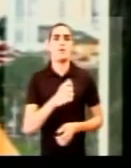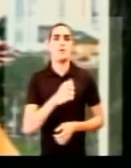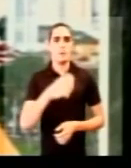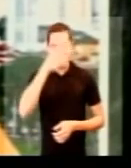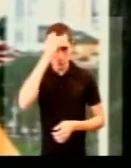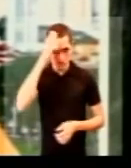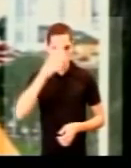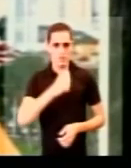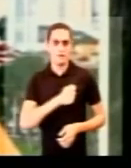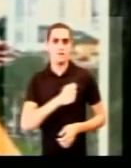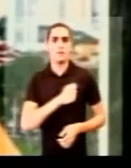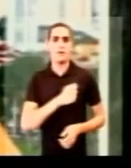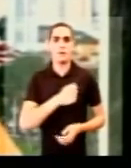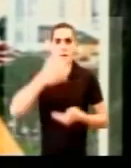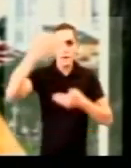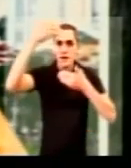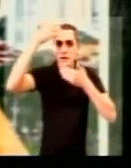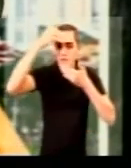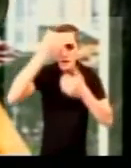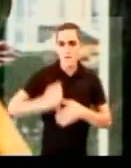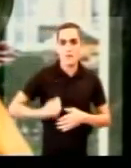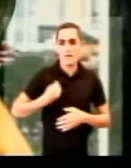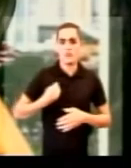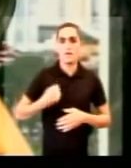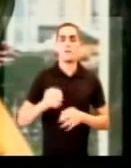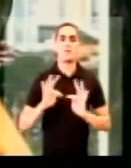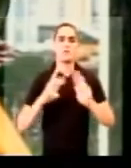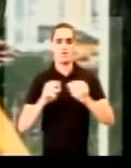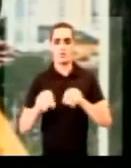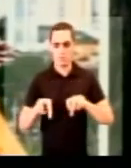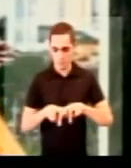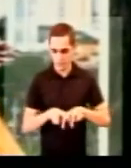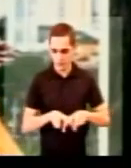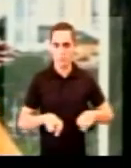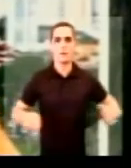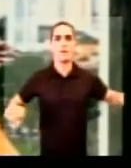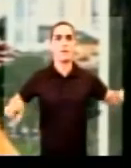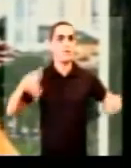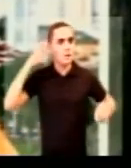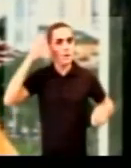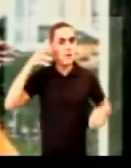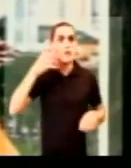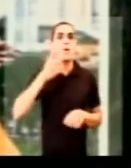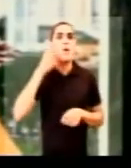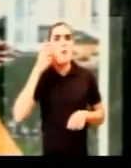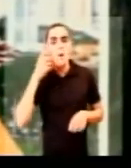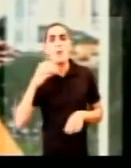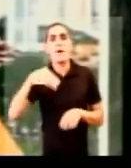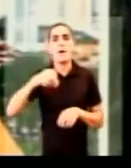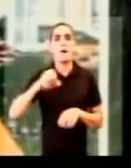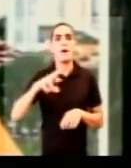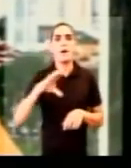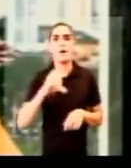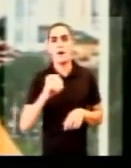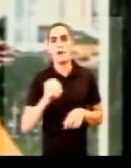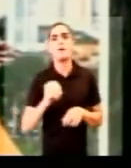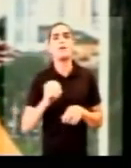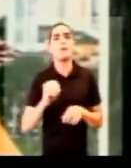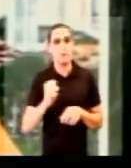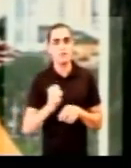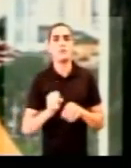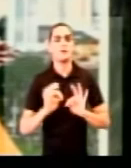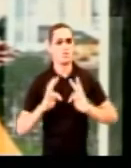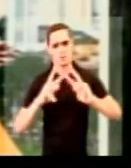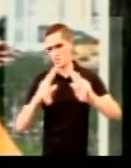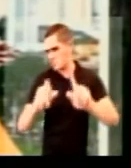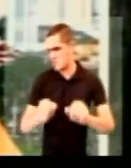muito a presença de todos aqui, doutor Maurício, doutor Aldenes, a Michela, o Domingos, o Marcos, todos que estão trabalhando para que essa